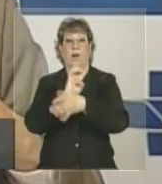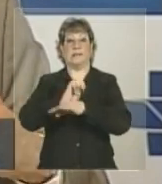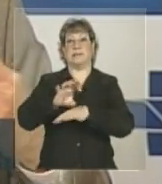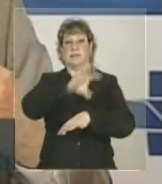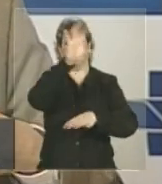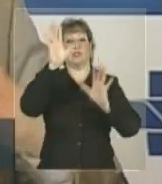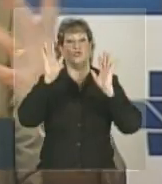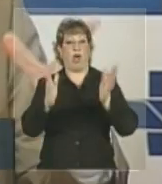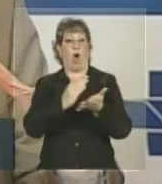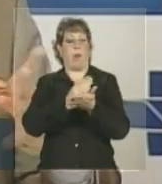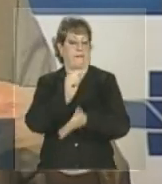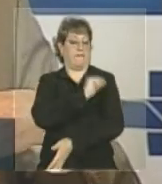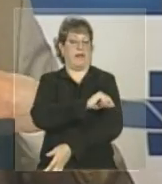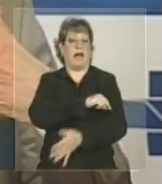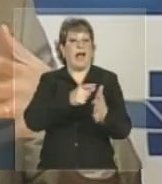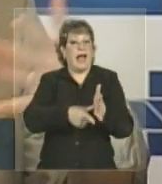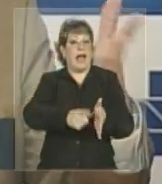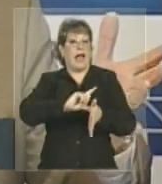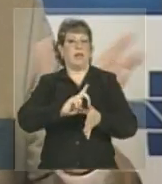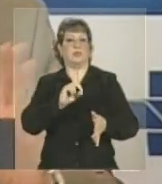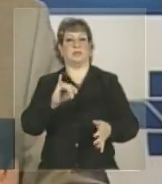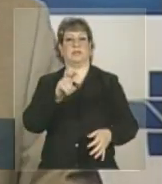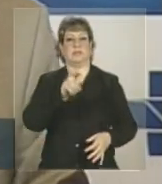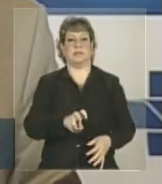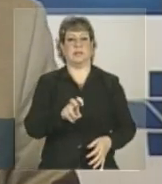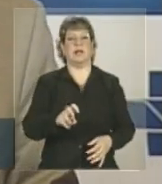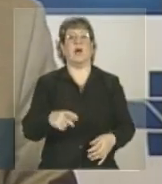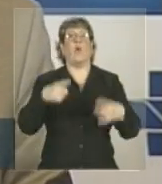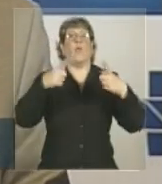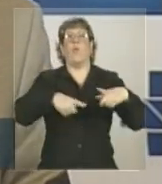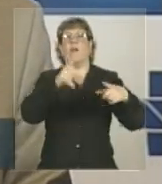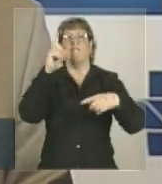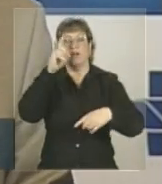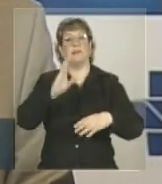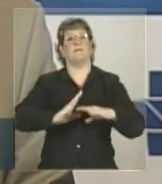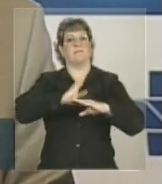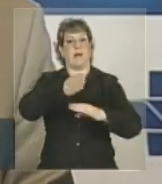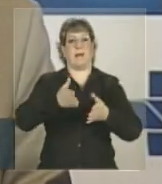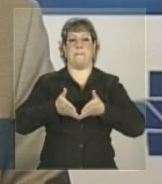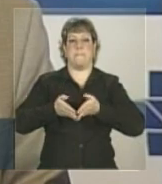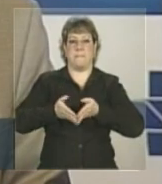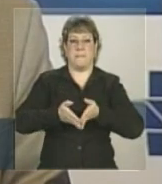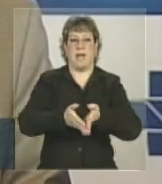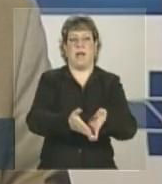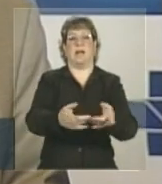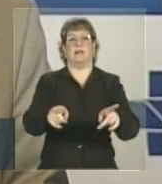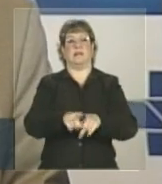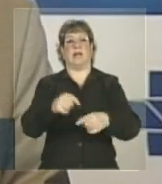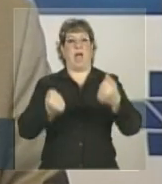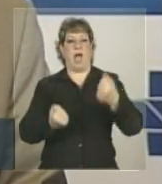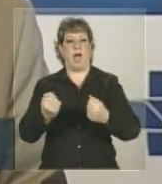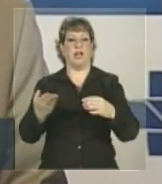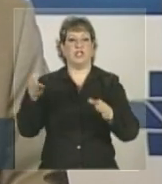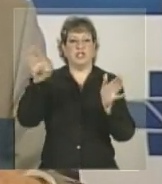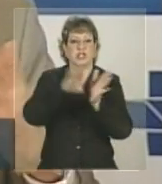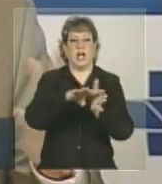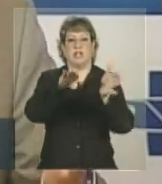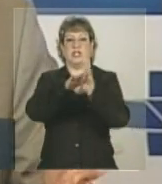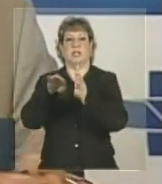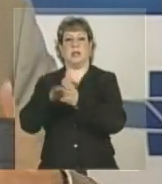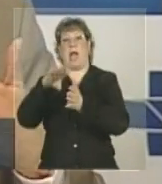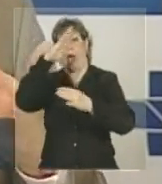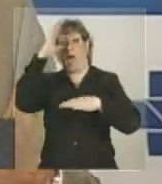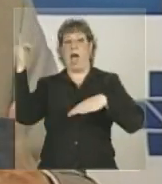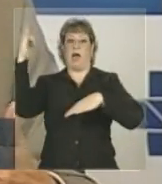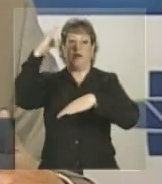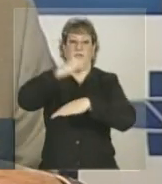5, né, exatamente para essa população de mais difícil acesso, utilizando barco, utilizando veículo que chega até essas áreas,